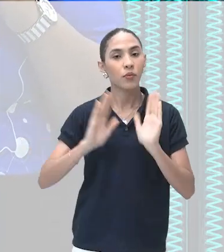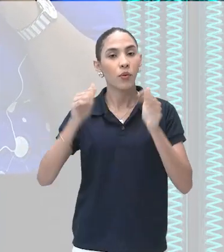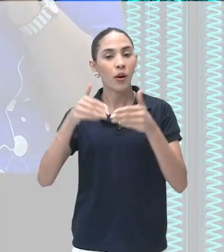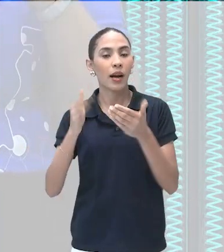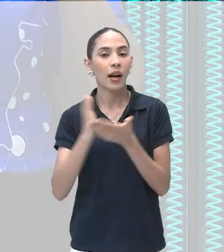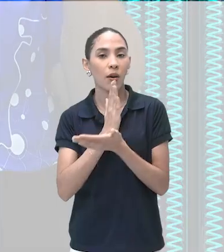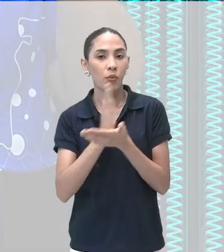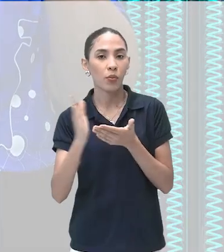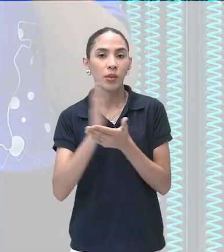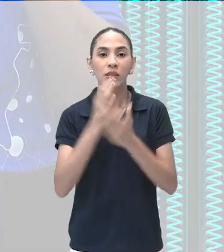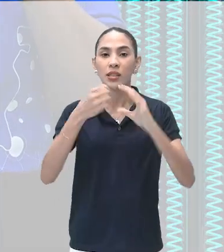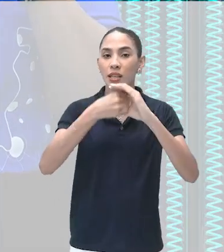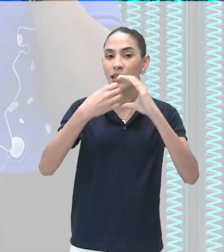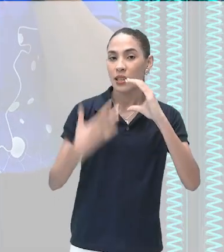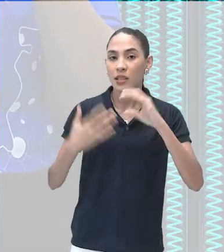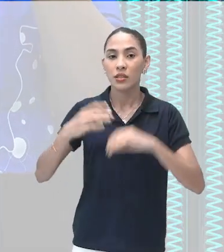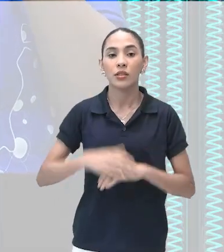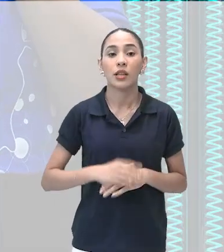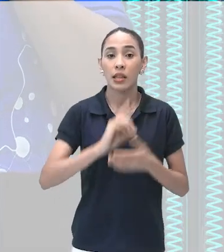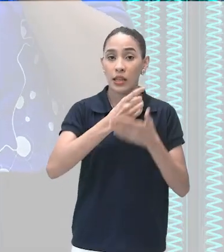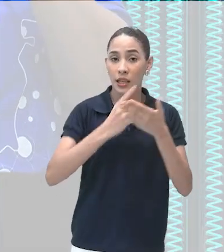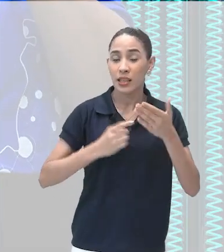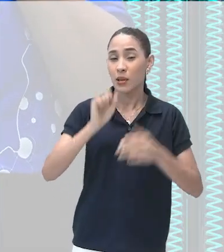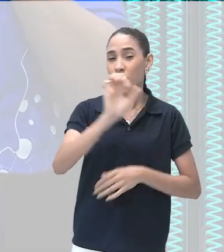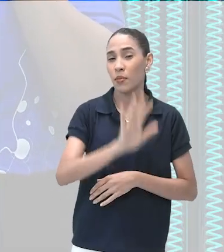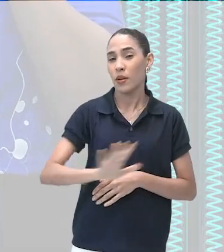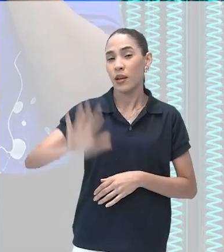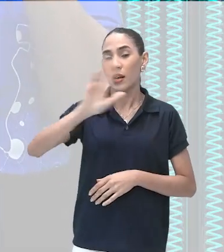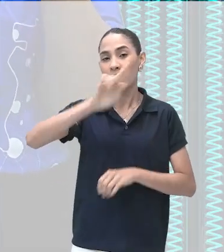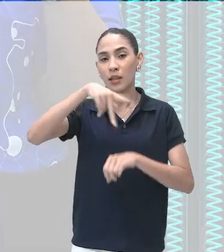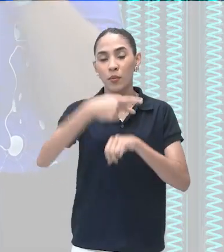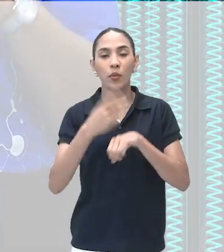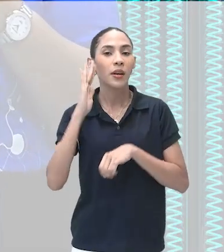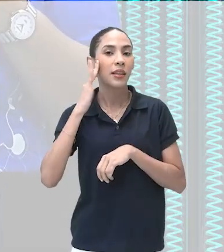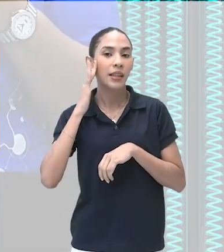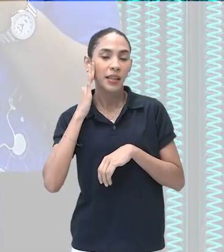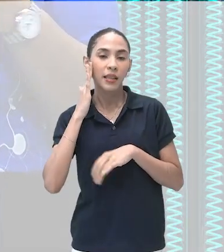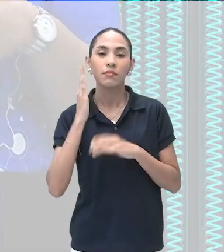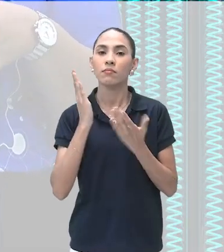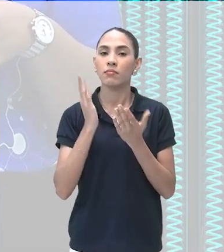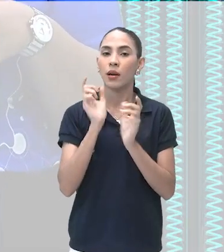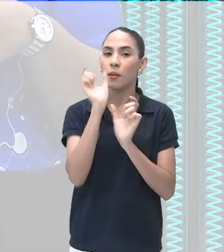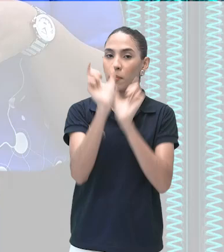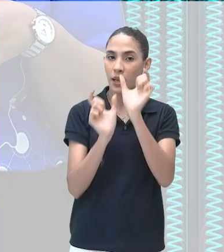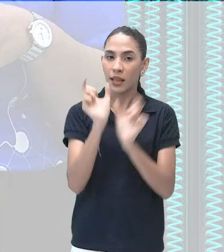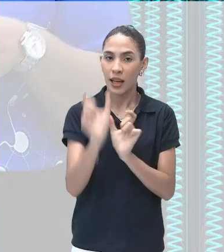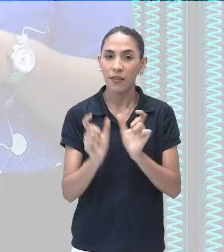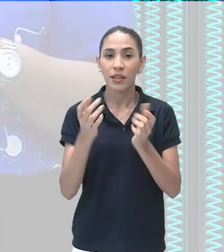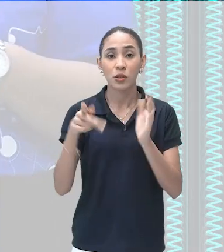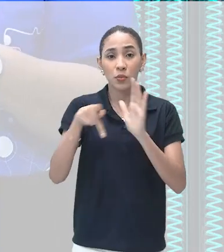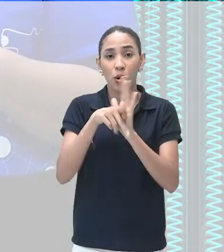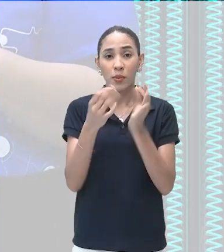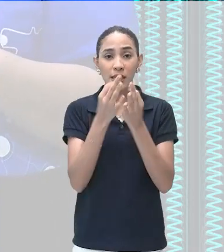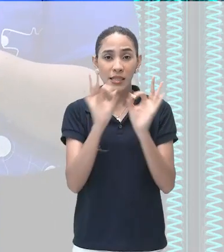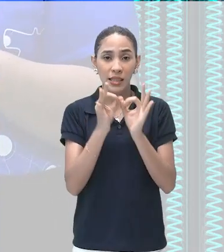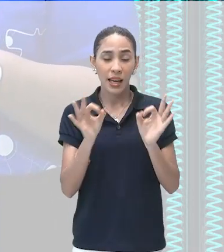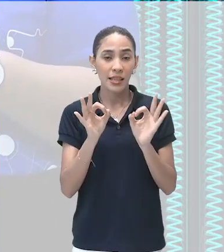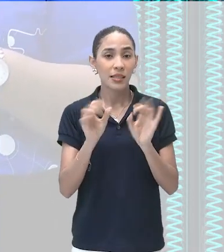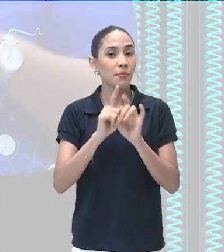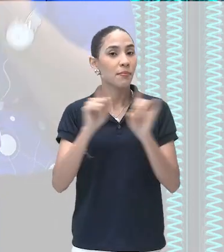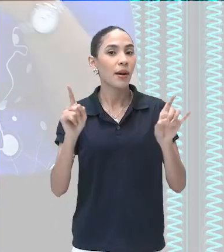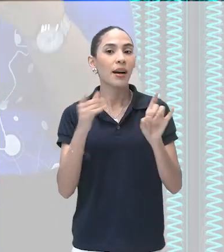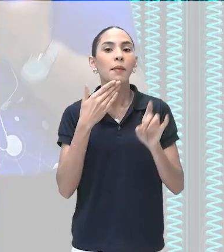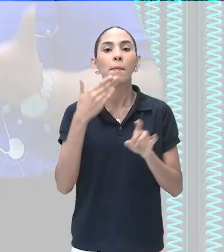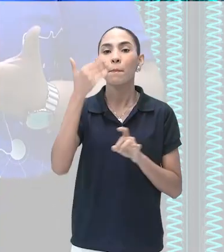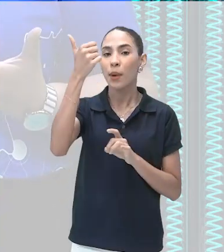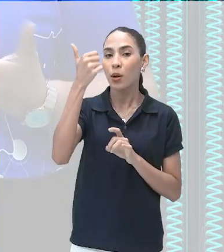alguns pontos dessa declaração universal para que possamos depois entender alguns elementos sintáticos, ok? Mas olha só aqui, para que nós possamos